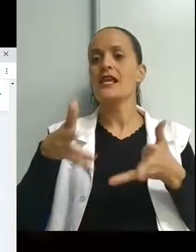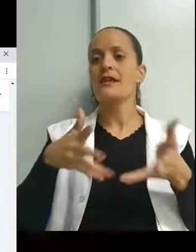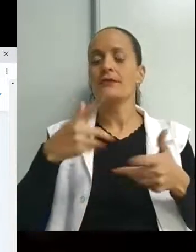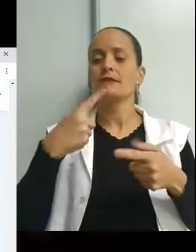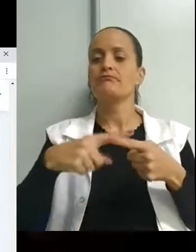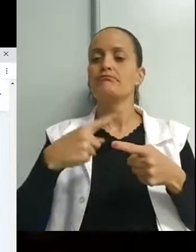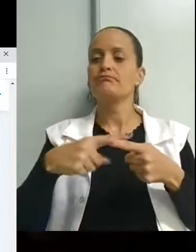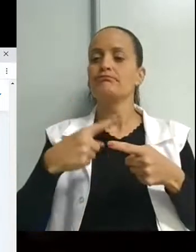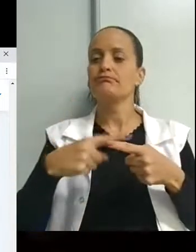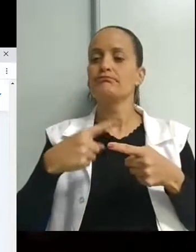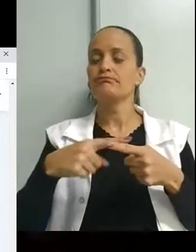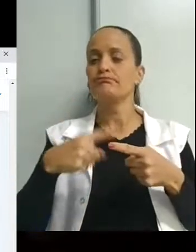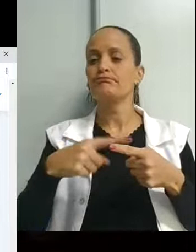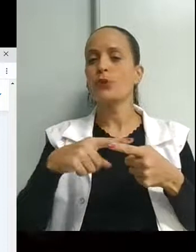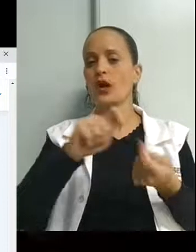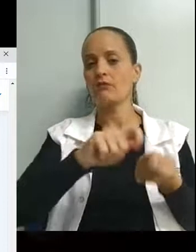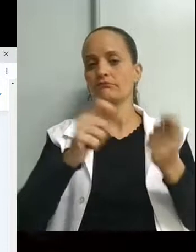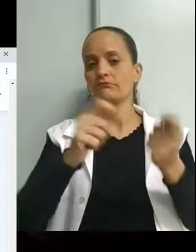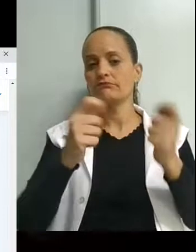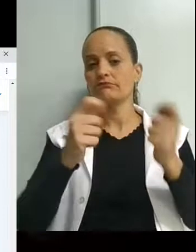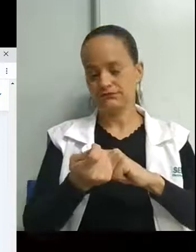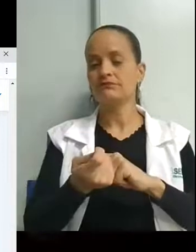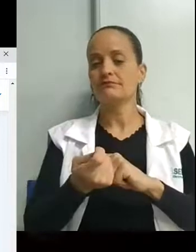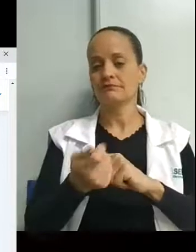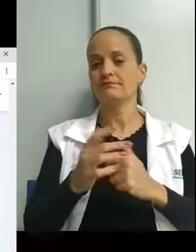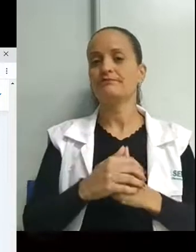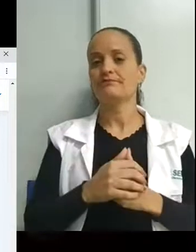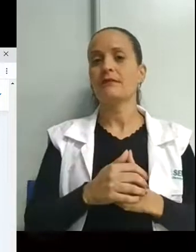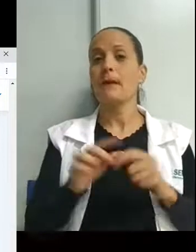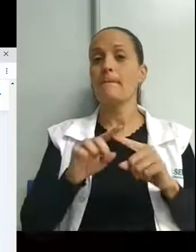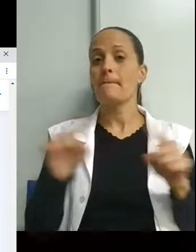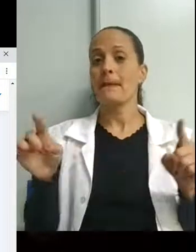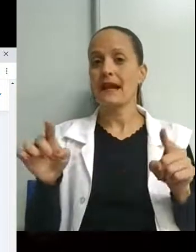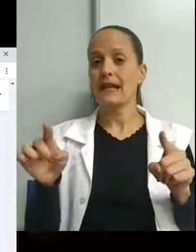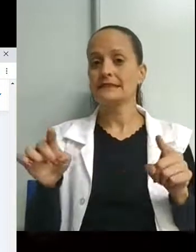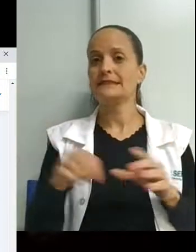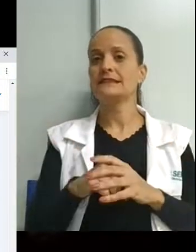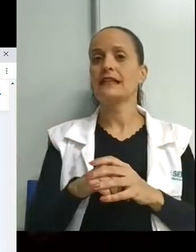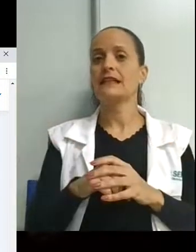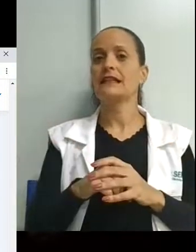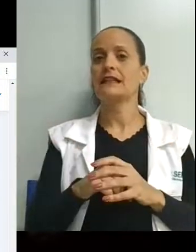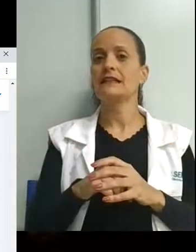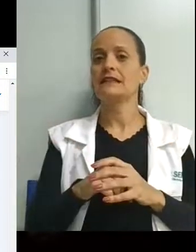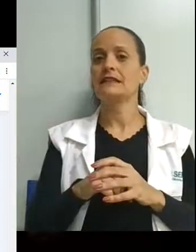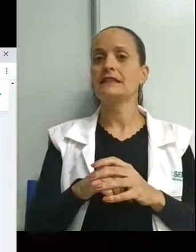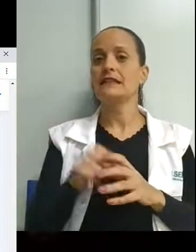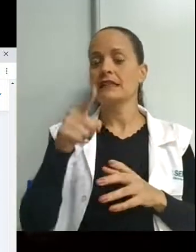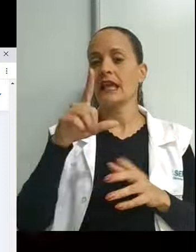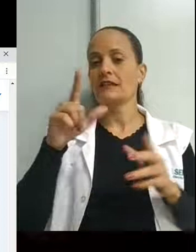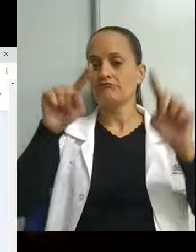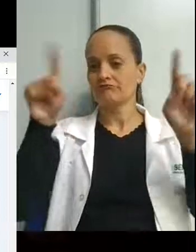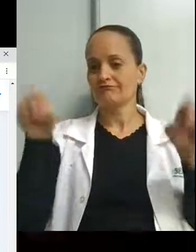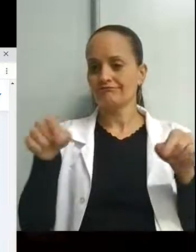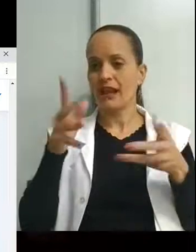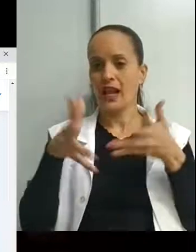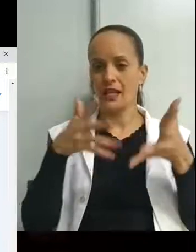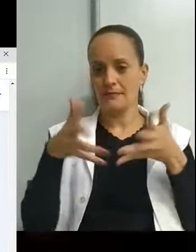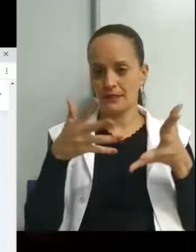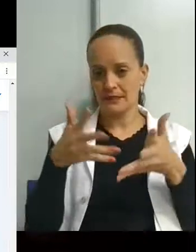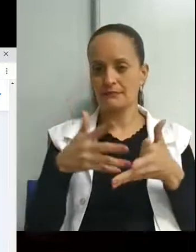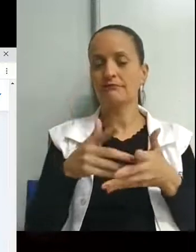depois fez a tradução aqui, certo? Então essa aula aqui, ó, é a mesma, só que tá com tradução aqui do dia 5, tudo